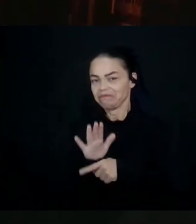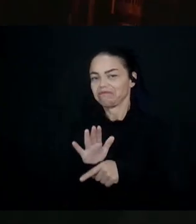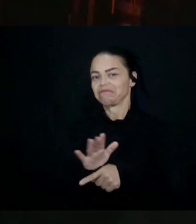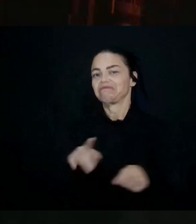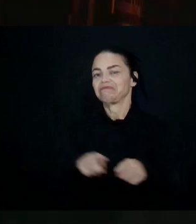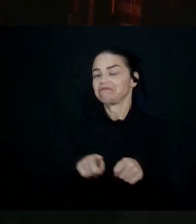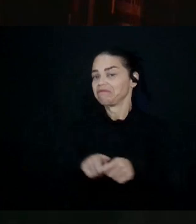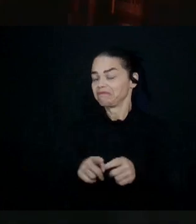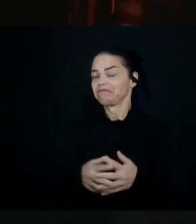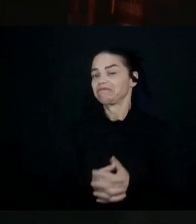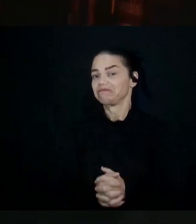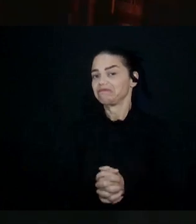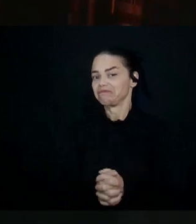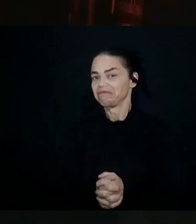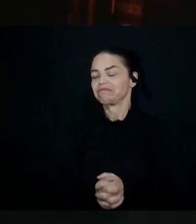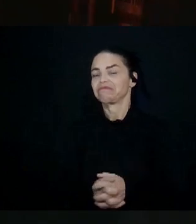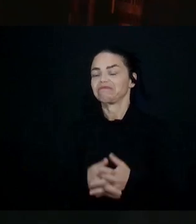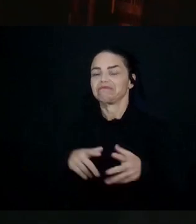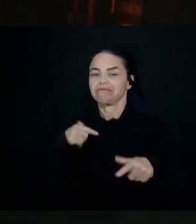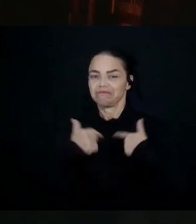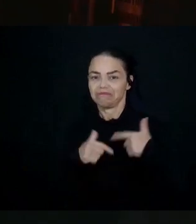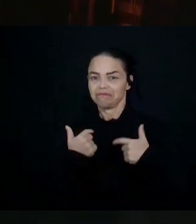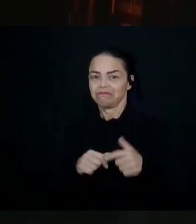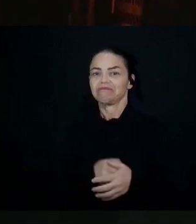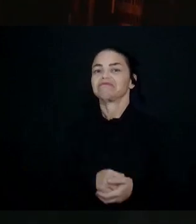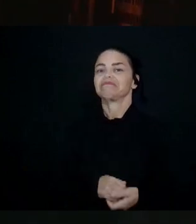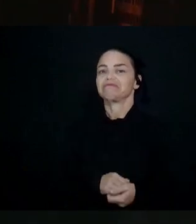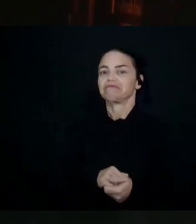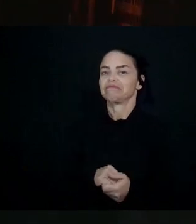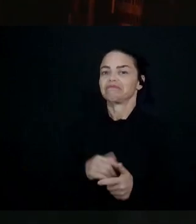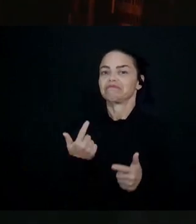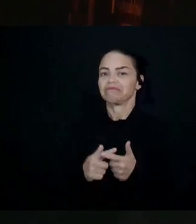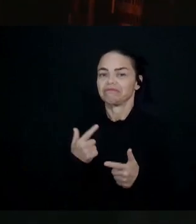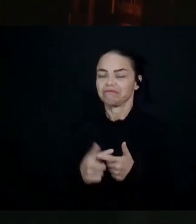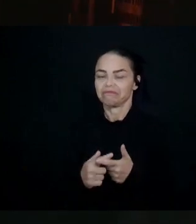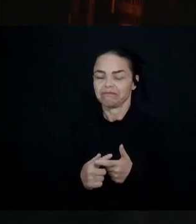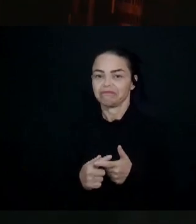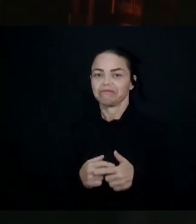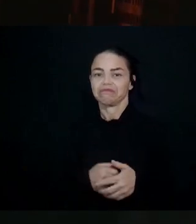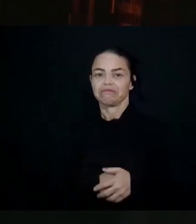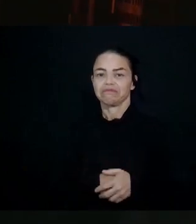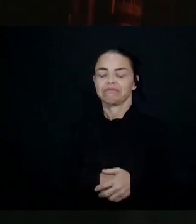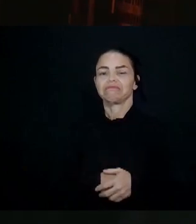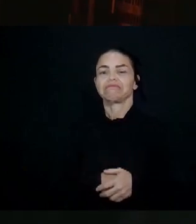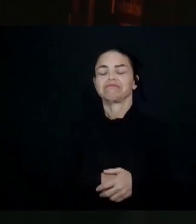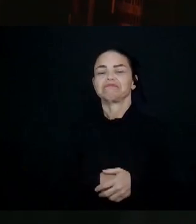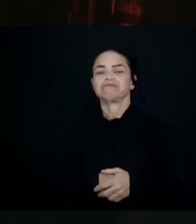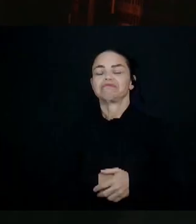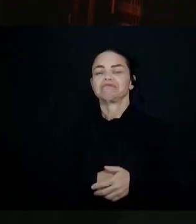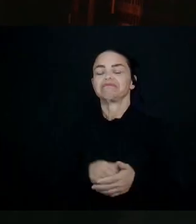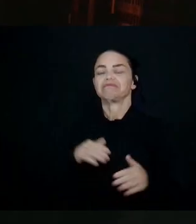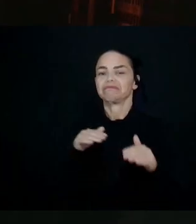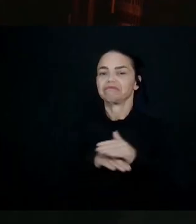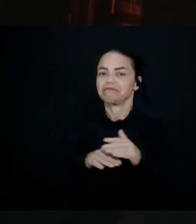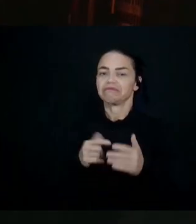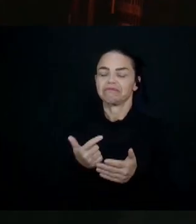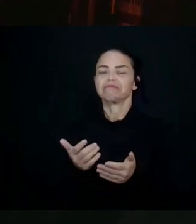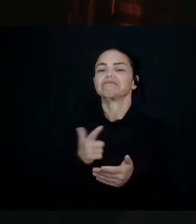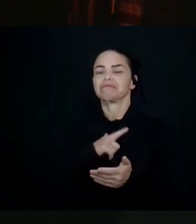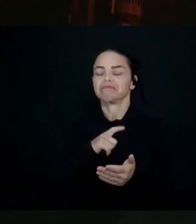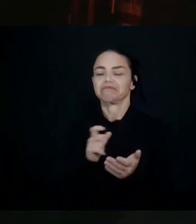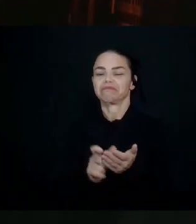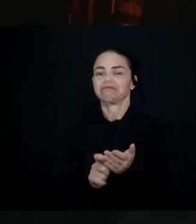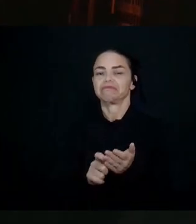gente precisa sempre estar trabalhando com o contraponto, porque, assim, vamos lá, colecionar figurinha, né, eu não